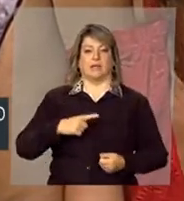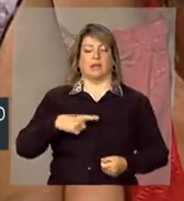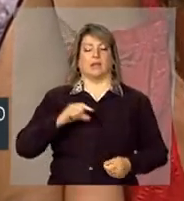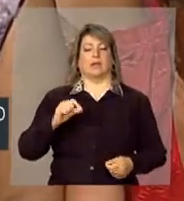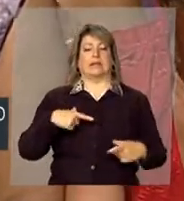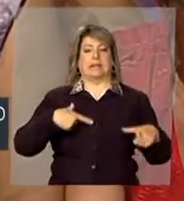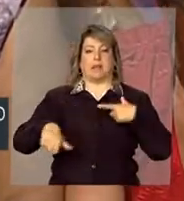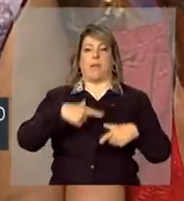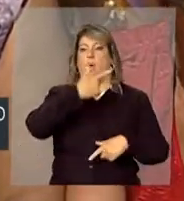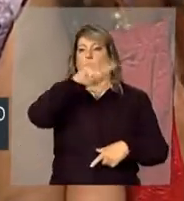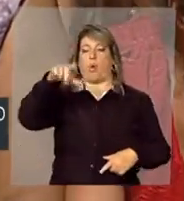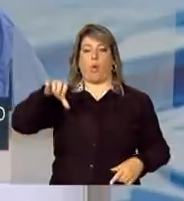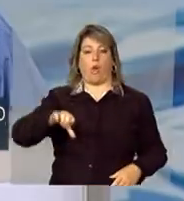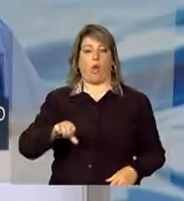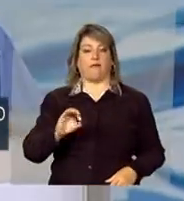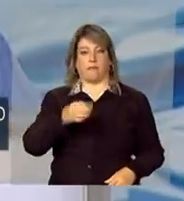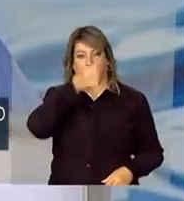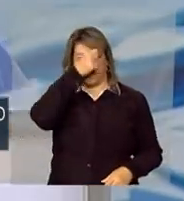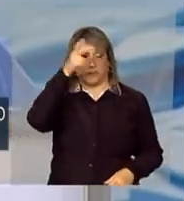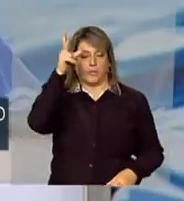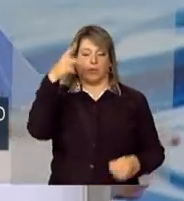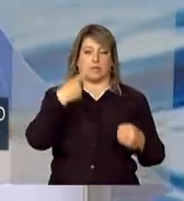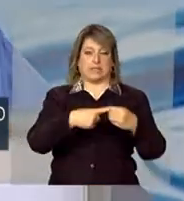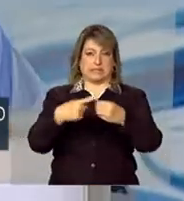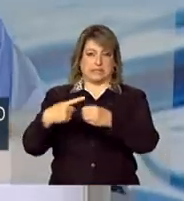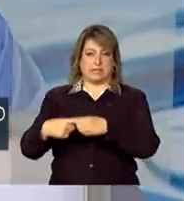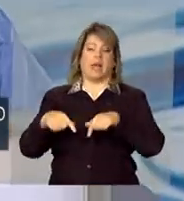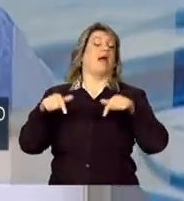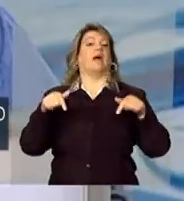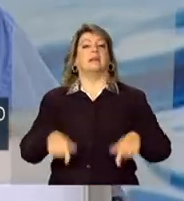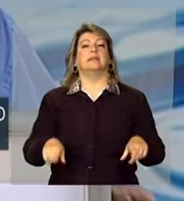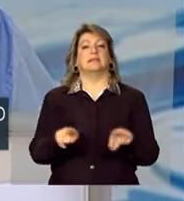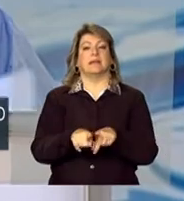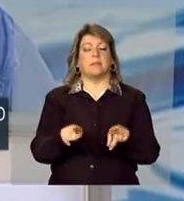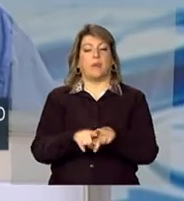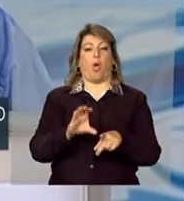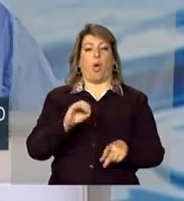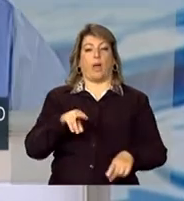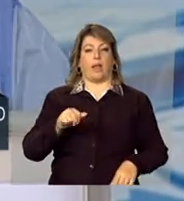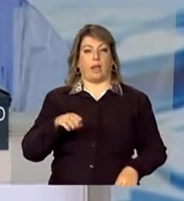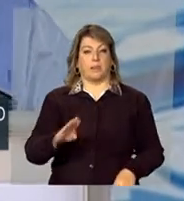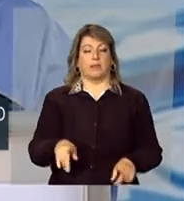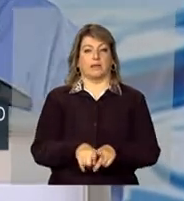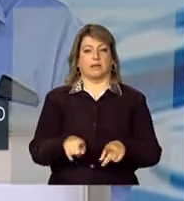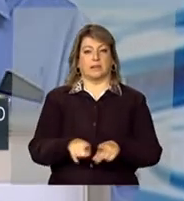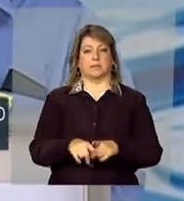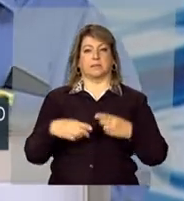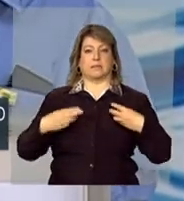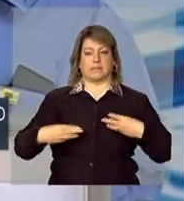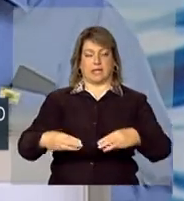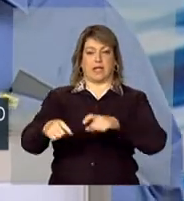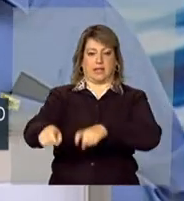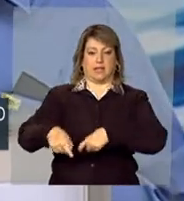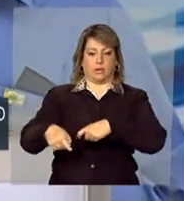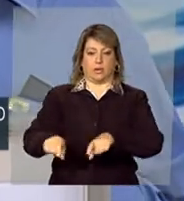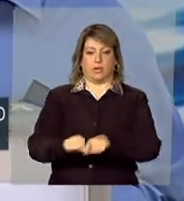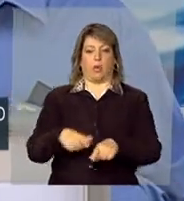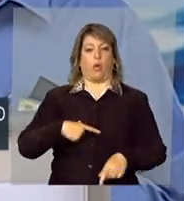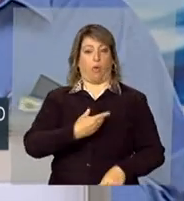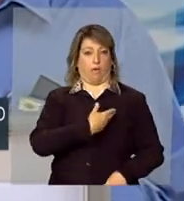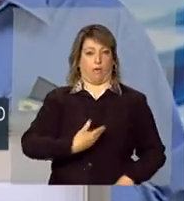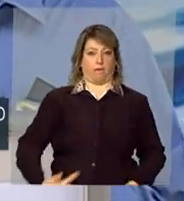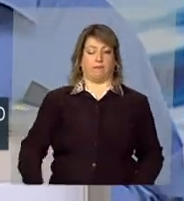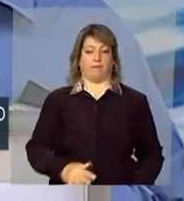90 municípios. Aqui também, através da CONAB, do Ministério da Agricultura, o governo